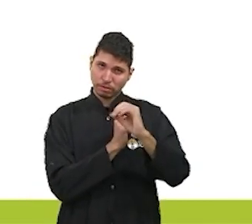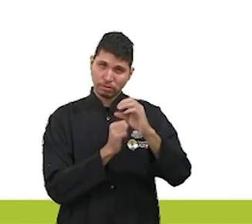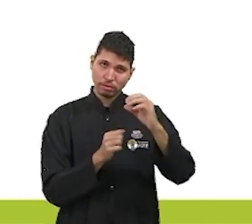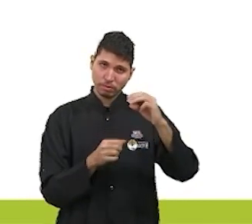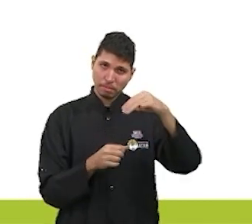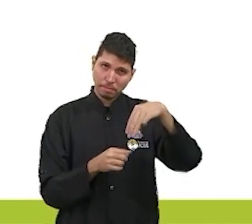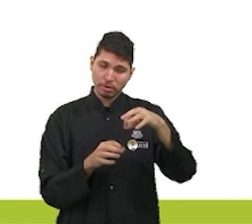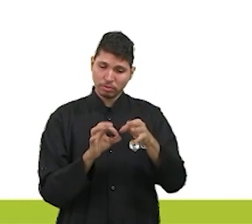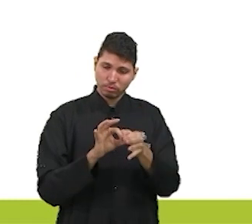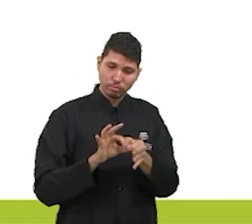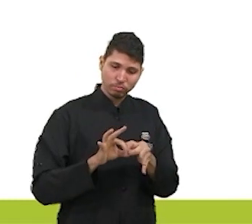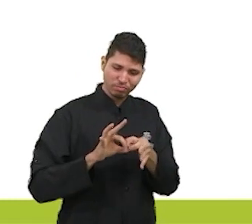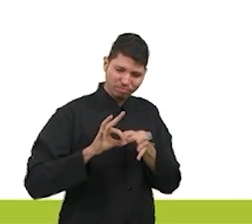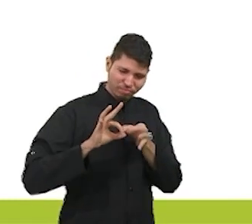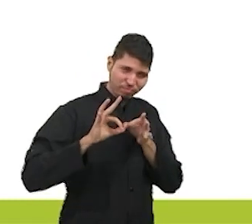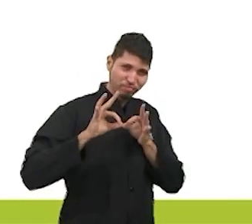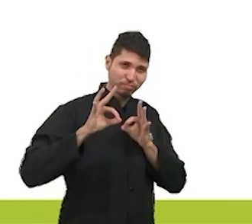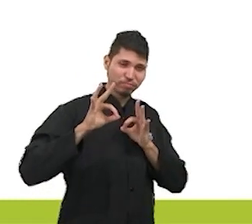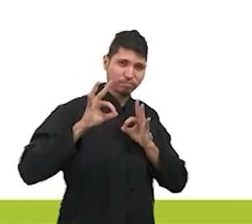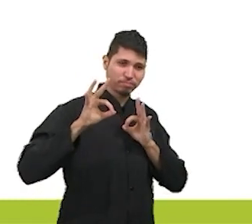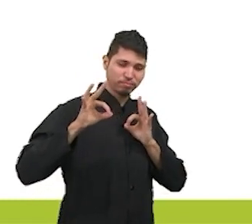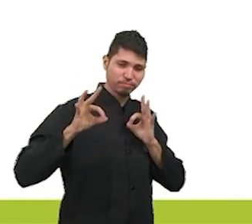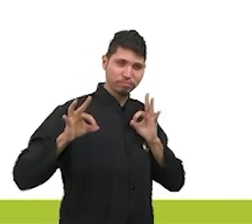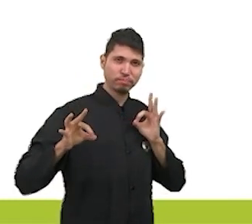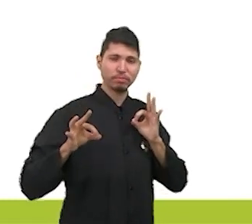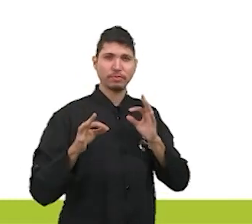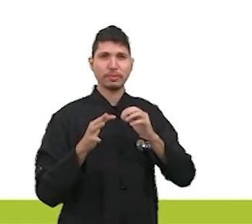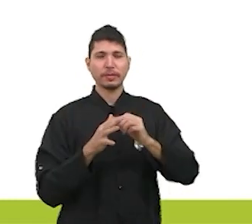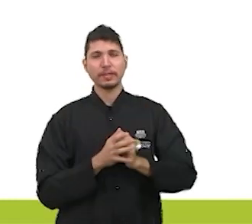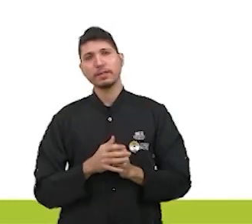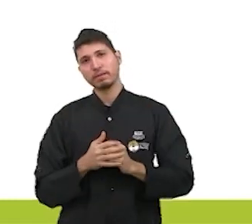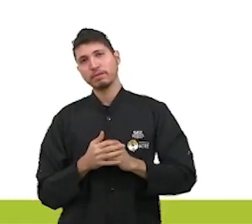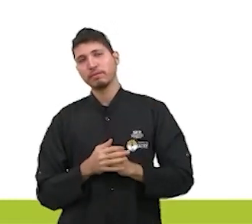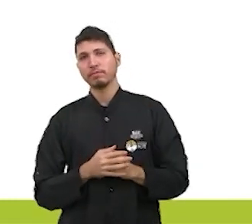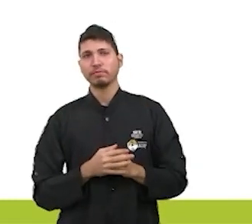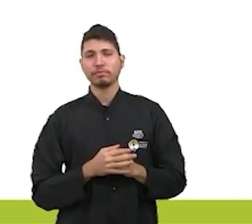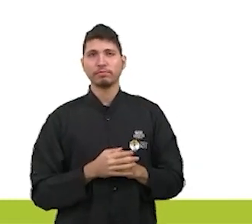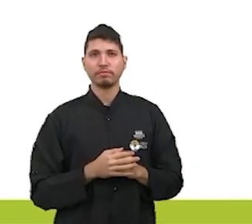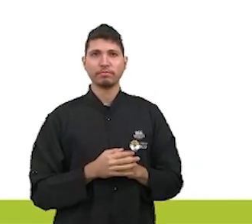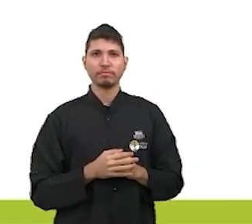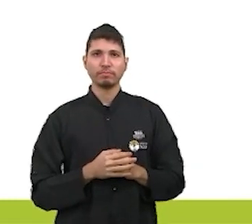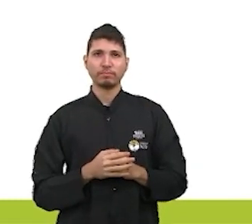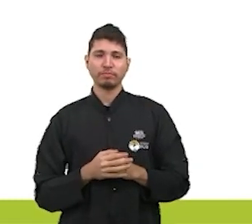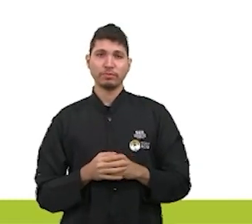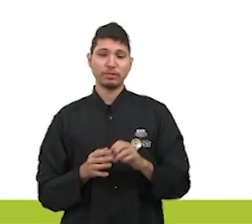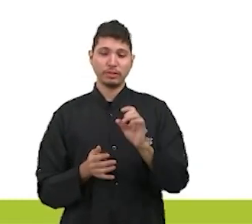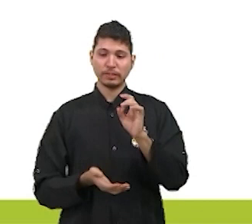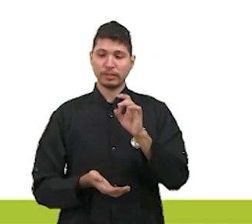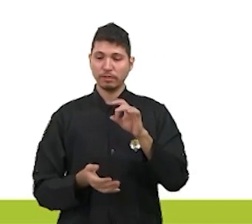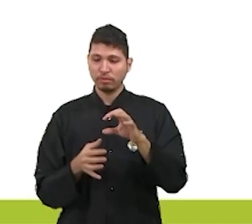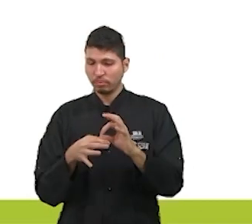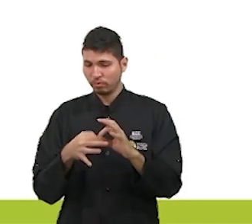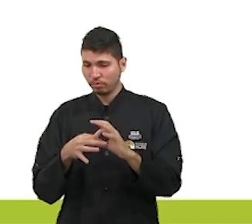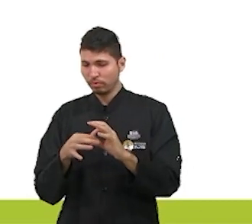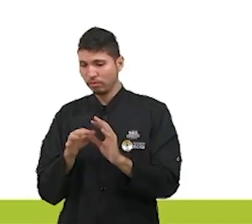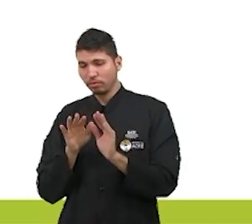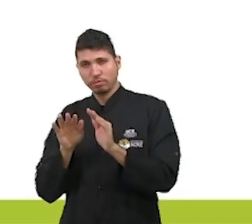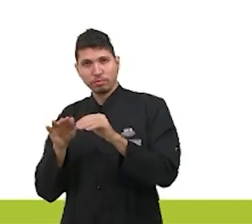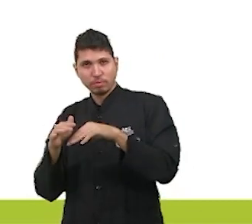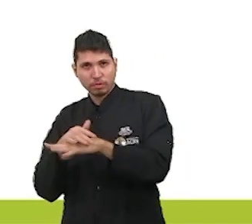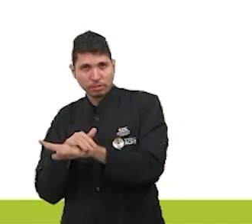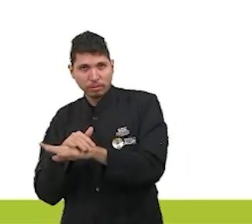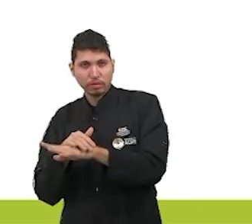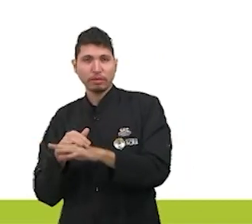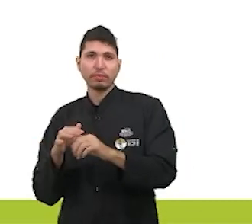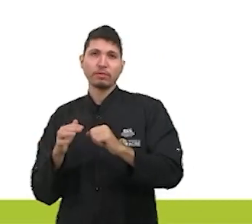decide usar exatamente 100 metros e deixa o restante como reserva. Para que ele atinja seu